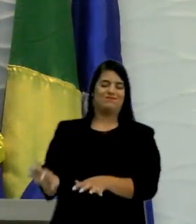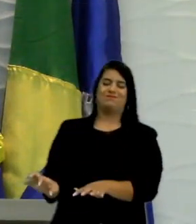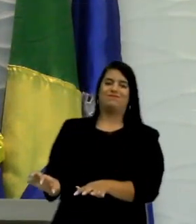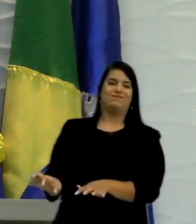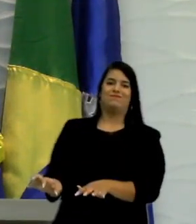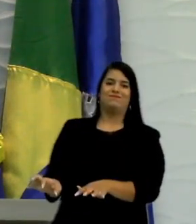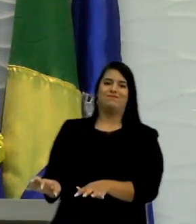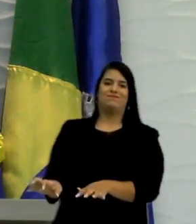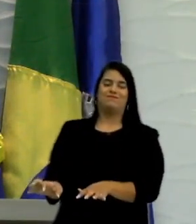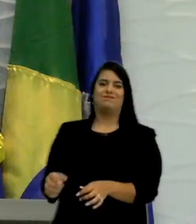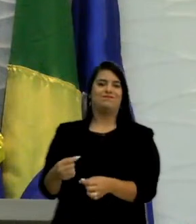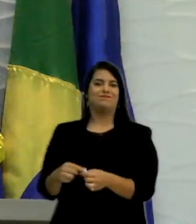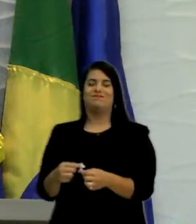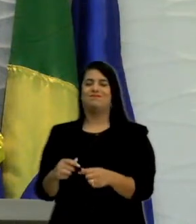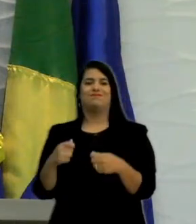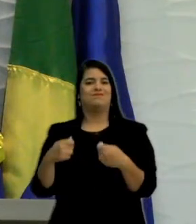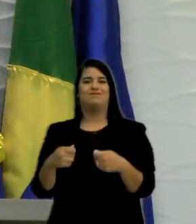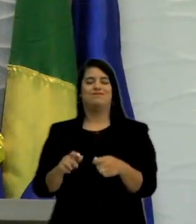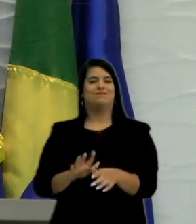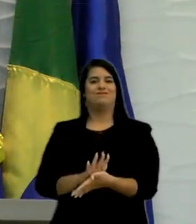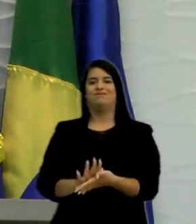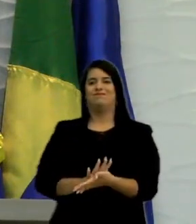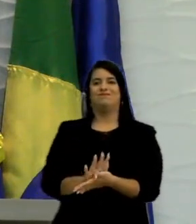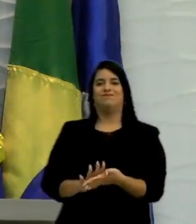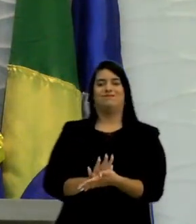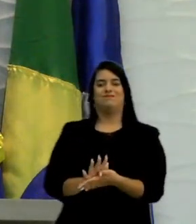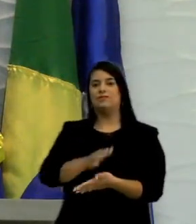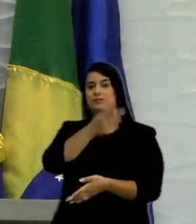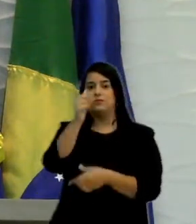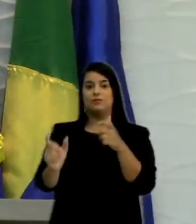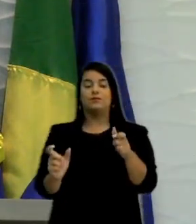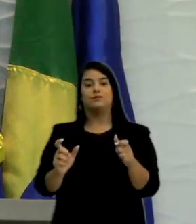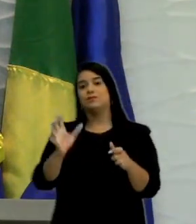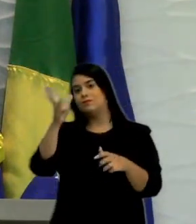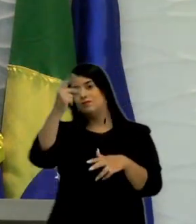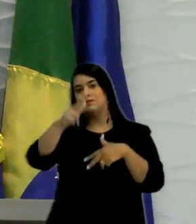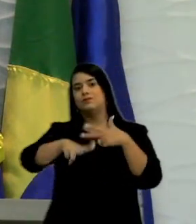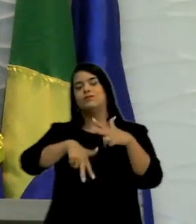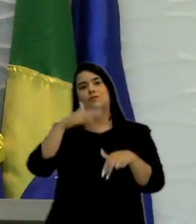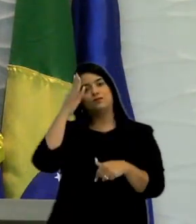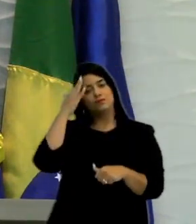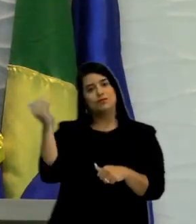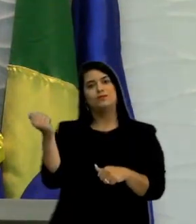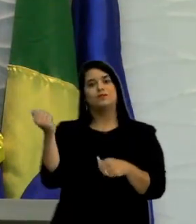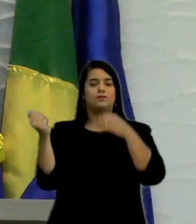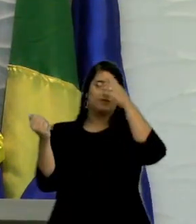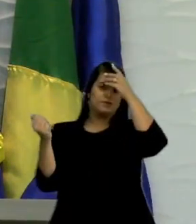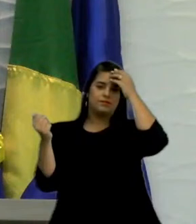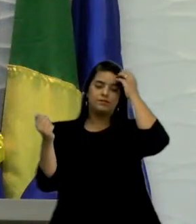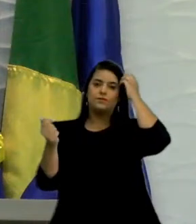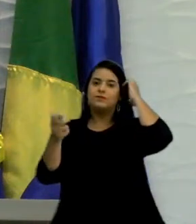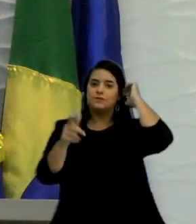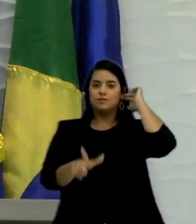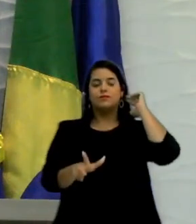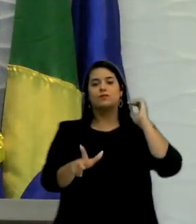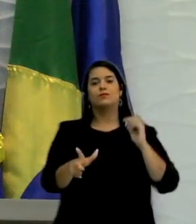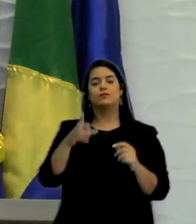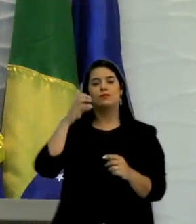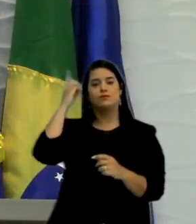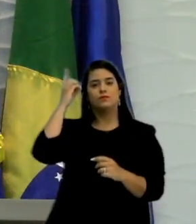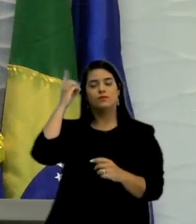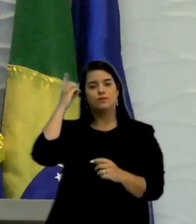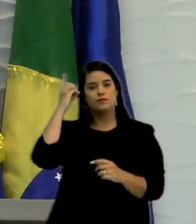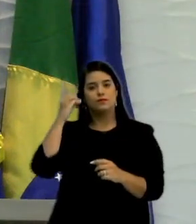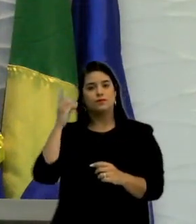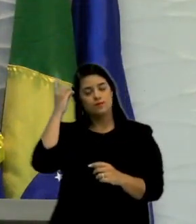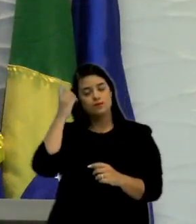Bento. Todo São Bentense sabe que dar a prefeitura a Zé Almeida é dar de novo a Débora o direito de mandar e desmandar